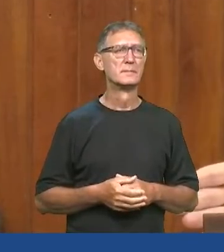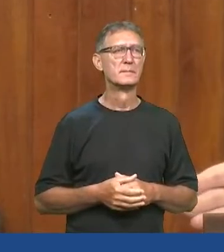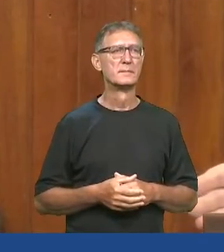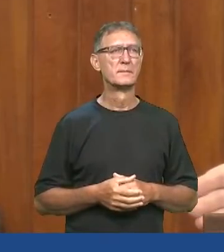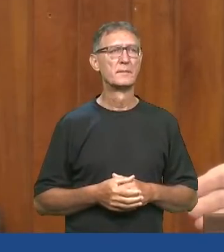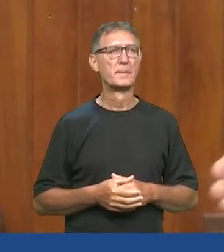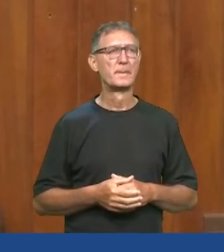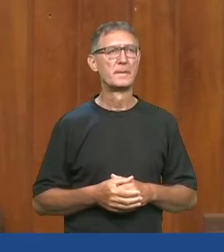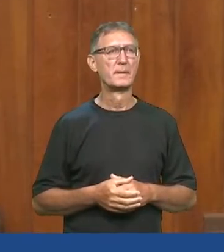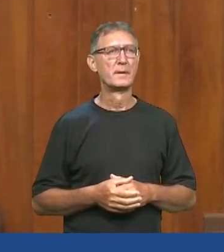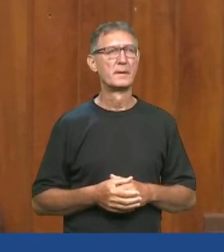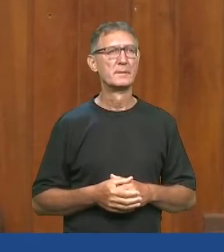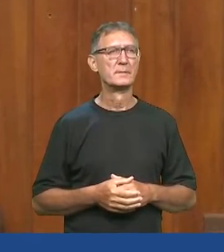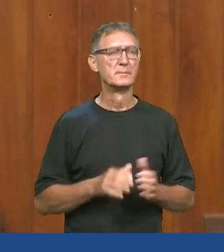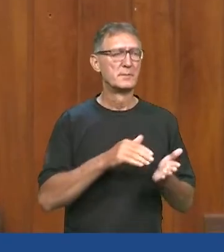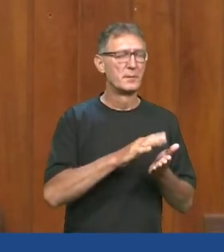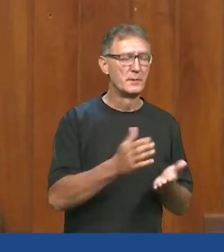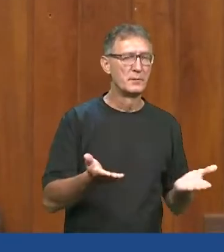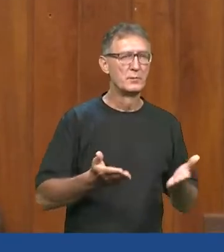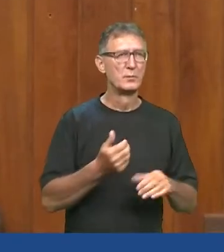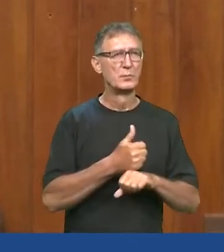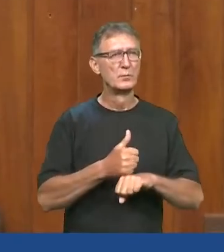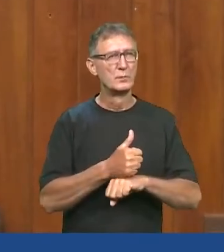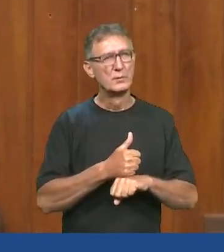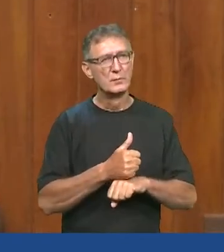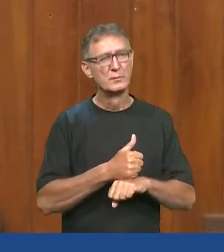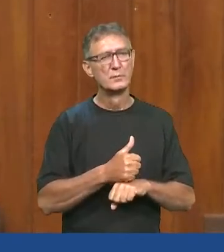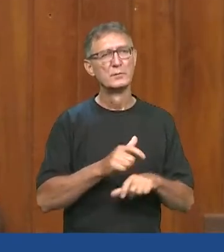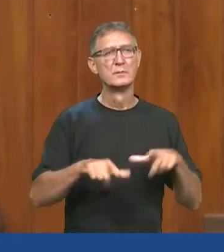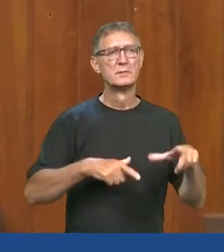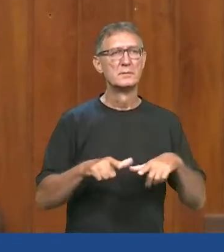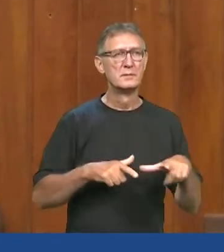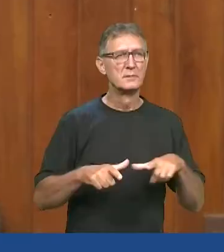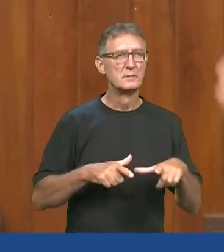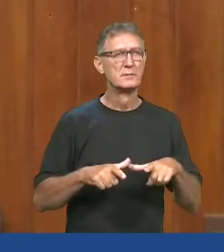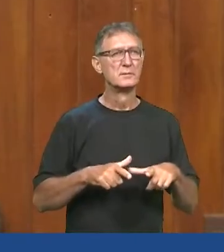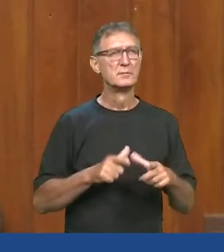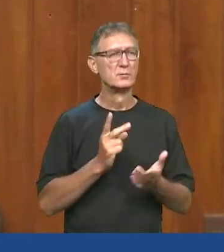não iria onerar, porque o servidor ele já é servidor